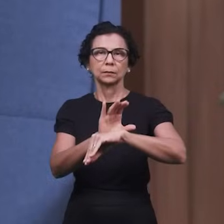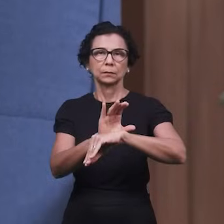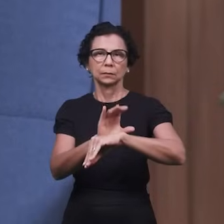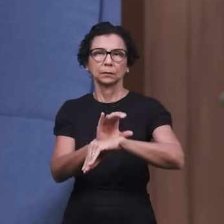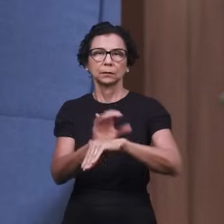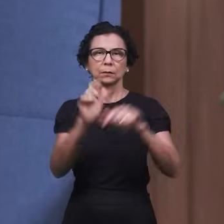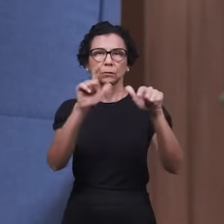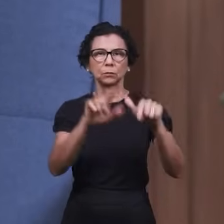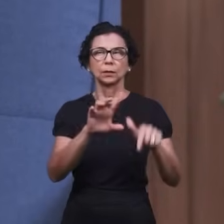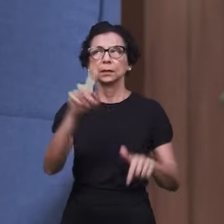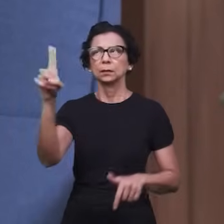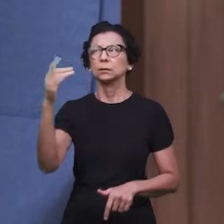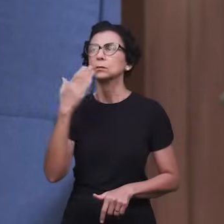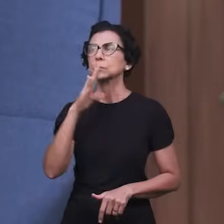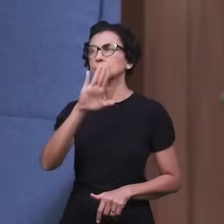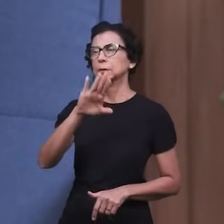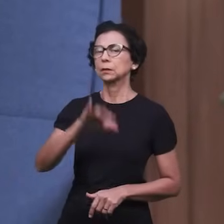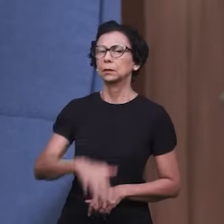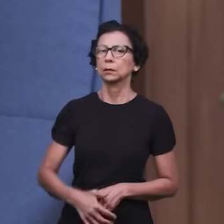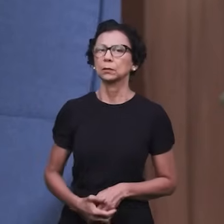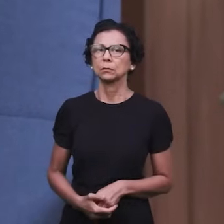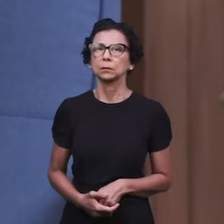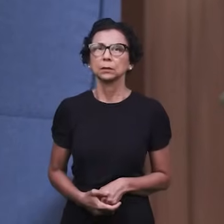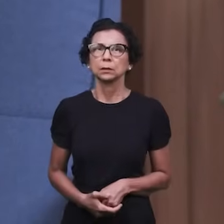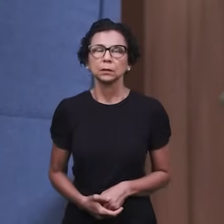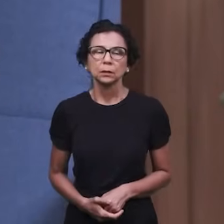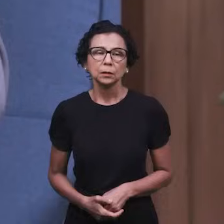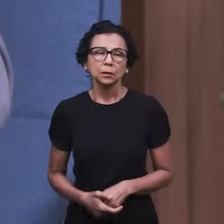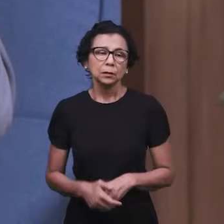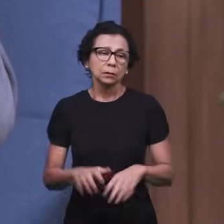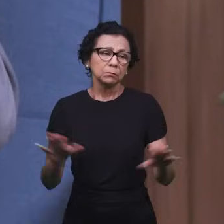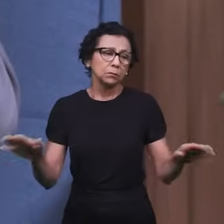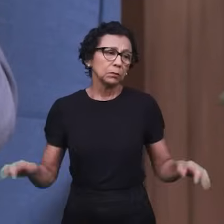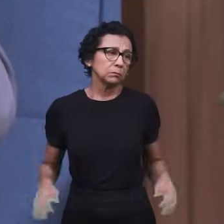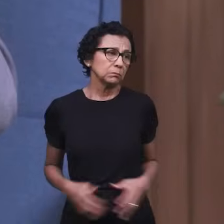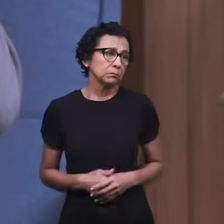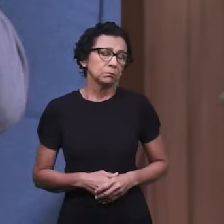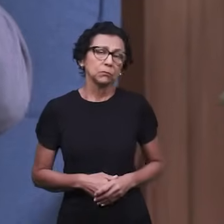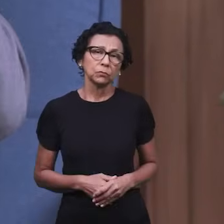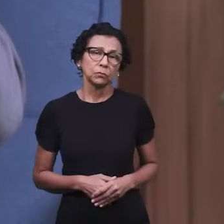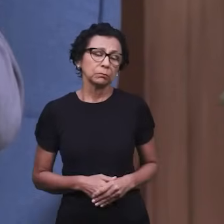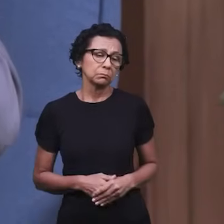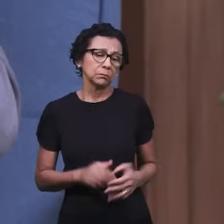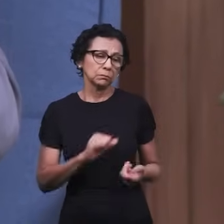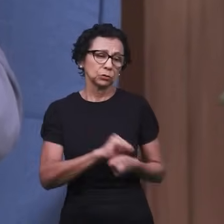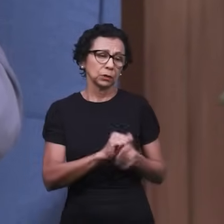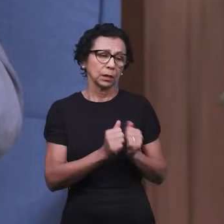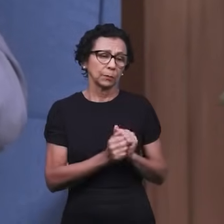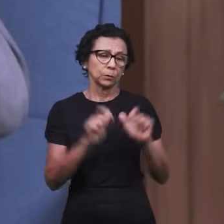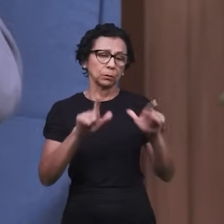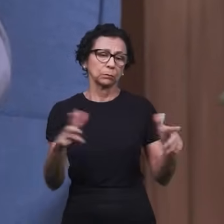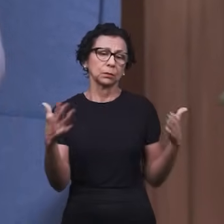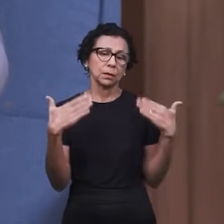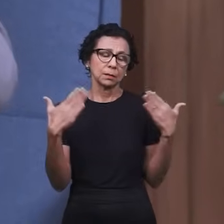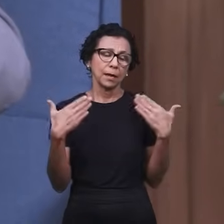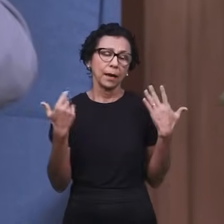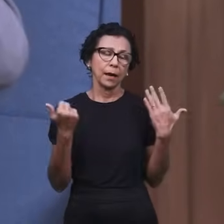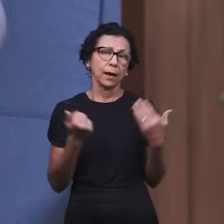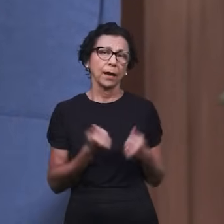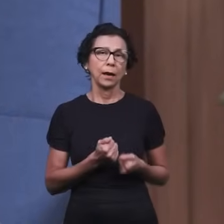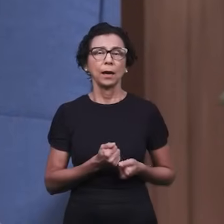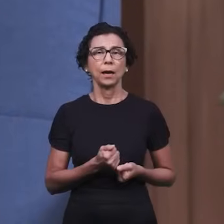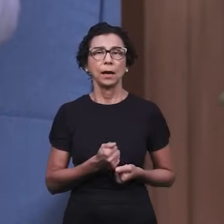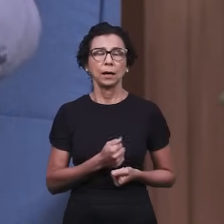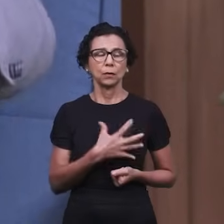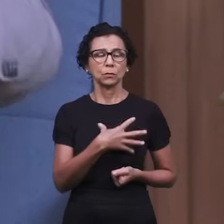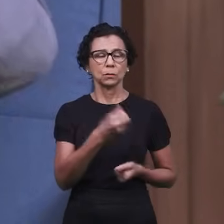eles poderiam... Não, tá bom, vamos ficar aqui no deserto, mesmo que a gente já se adaptou ao deserto. As crianças nasceram,